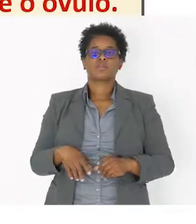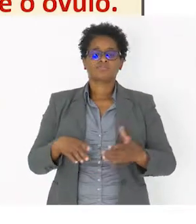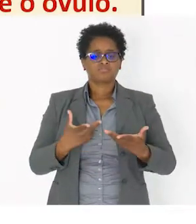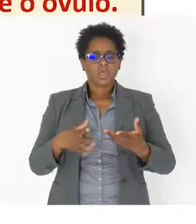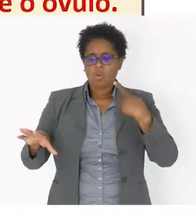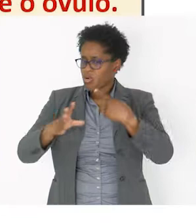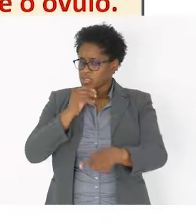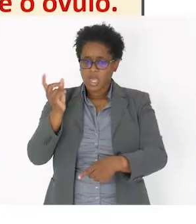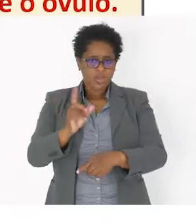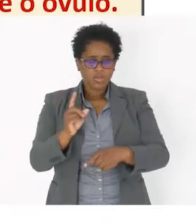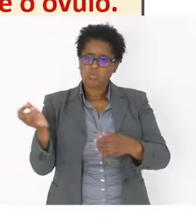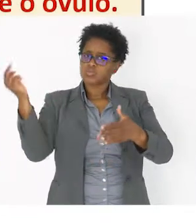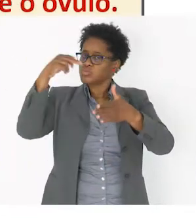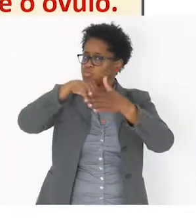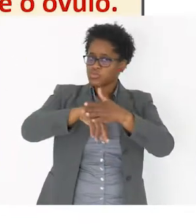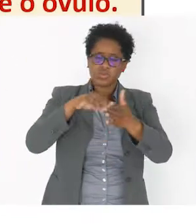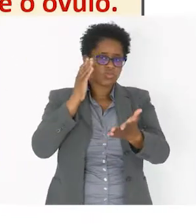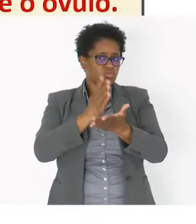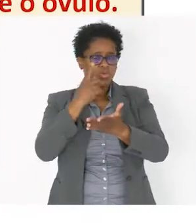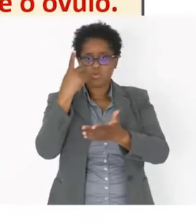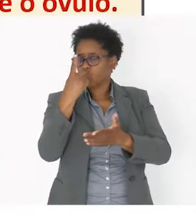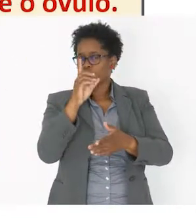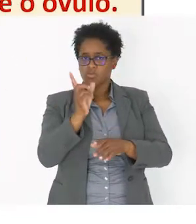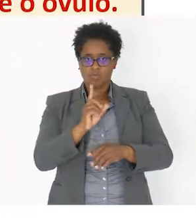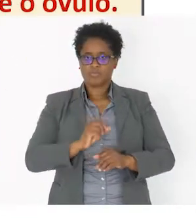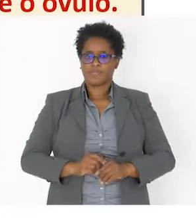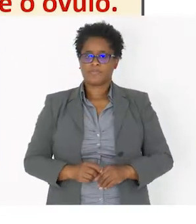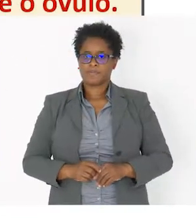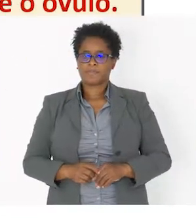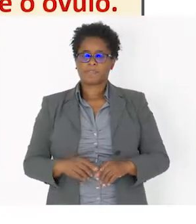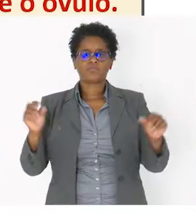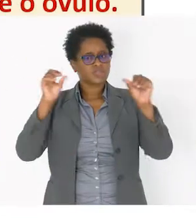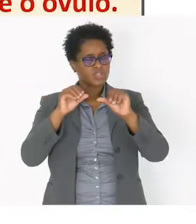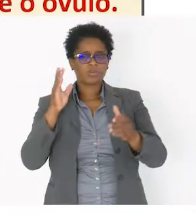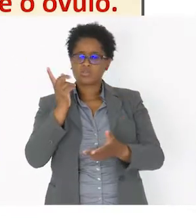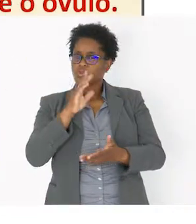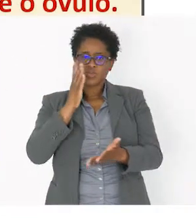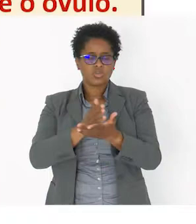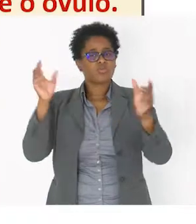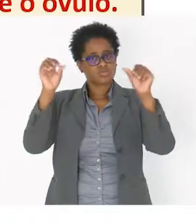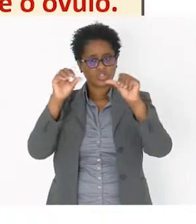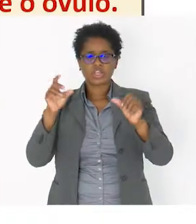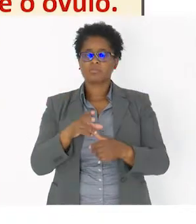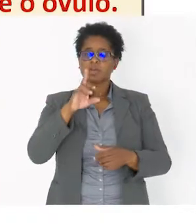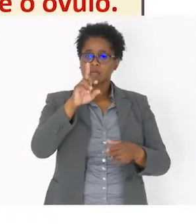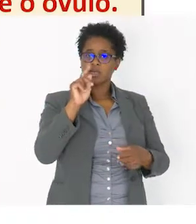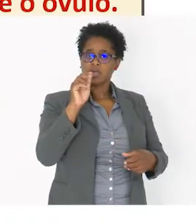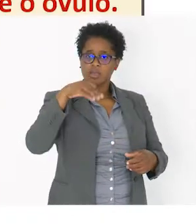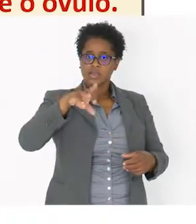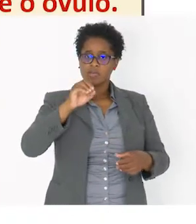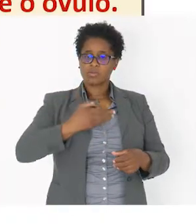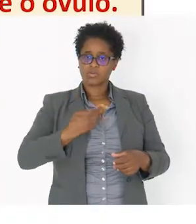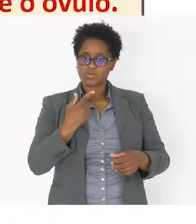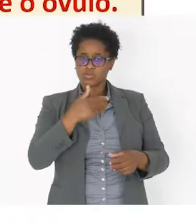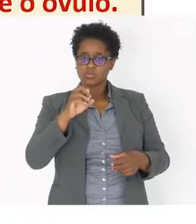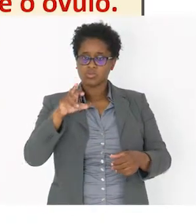Não se consegue reproduzir somente com um dos sistemas. Não somente com o sistema reprodutor, nem somente